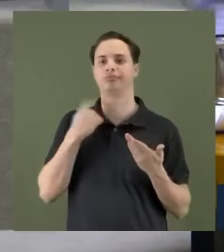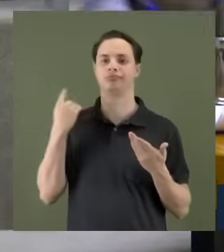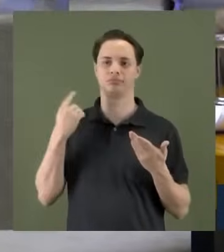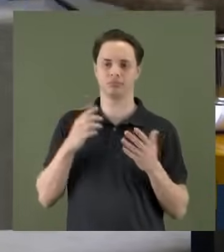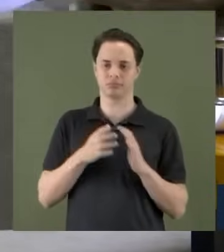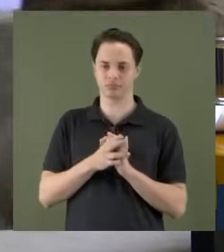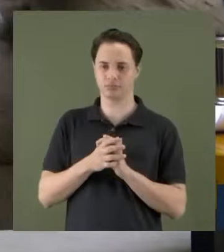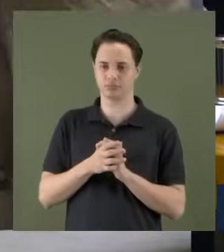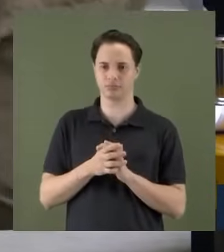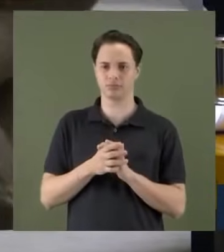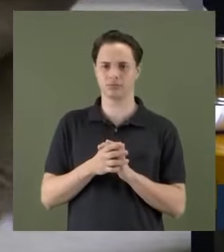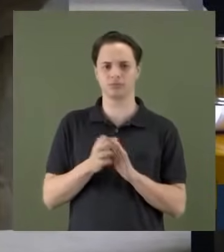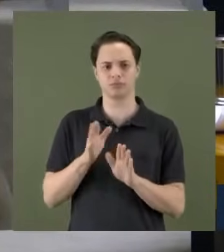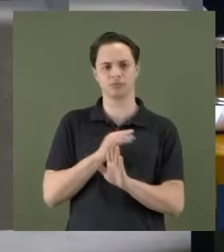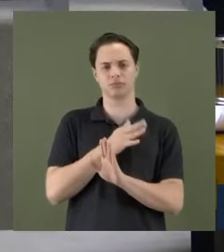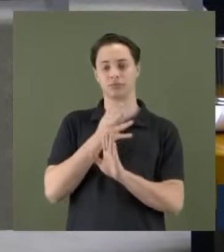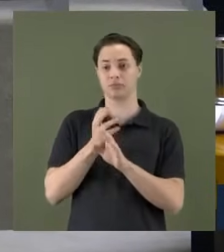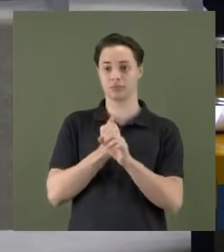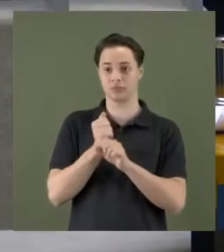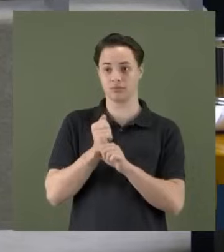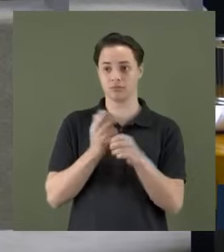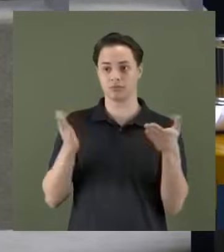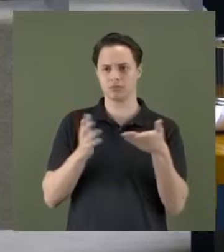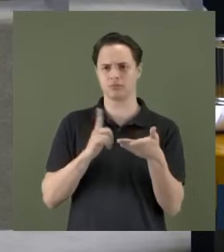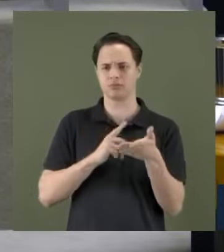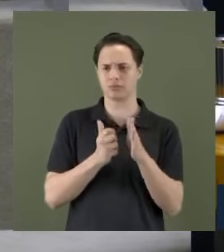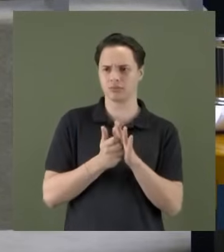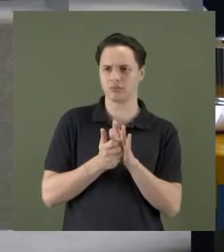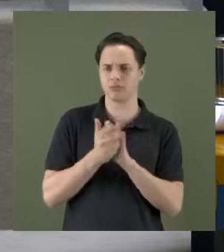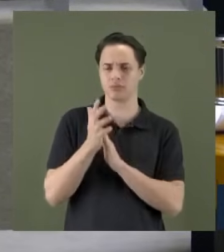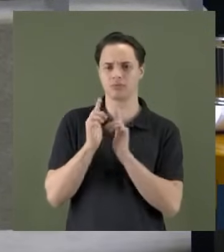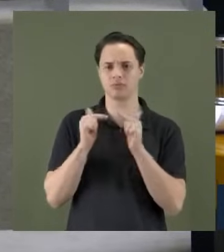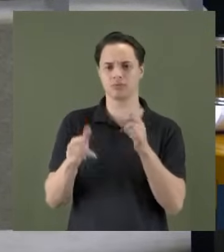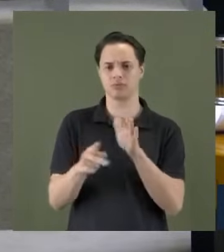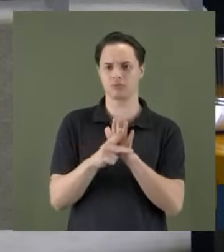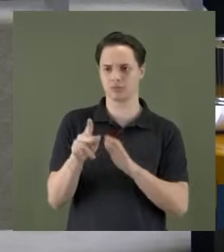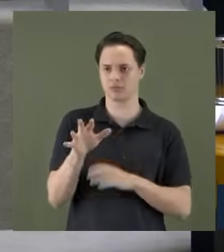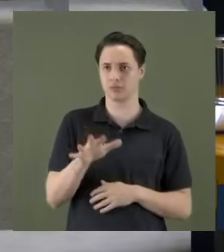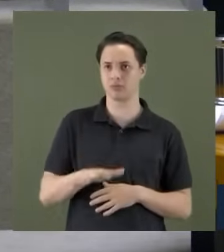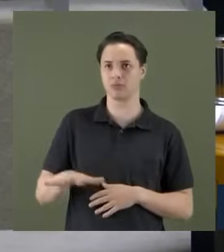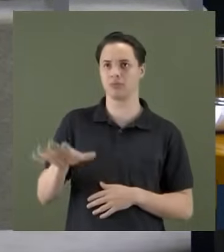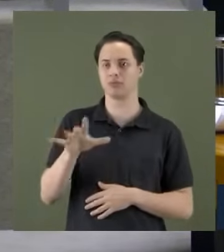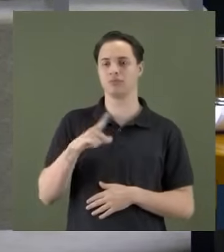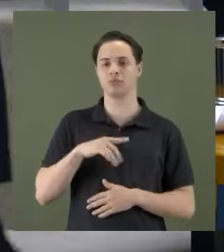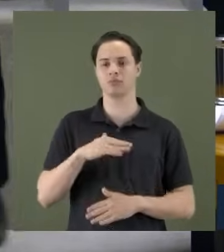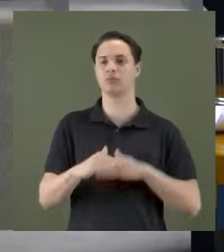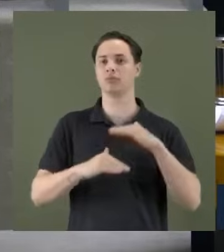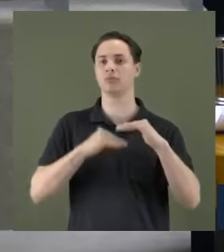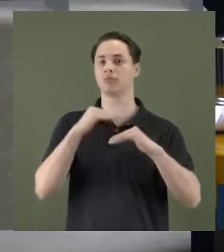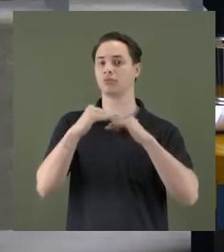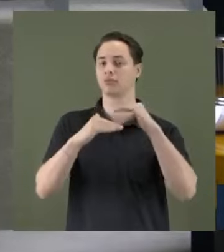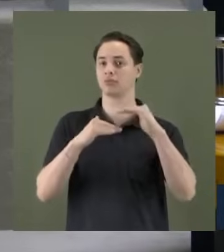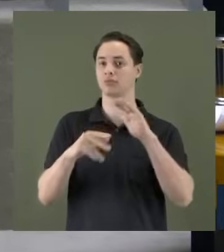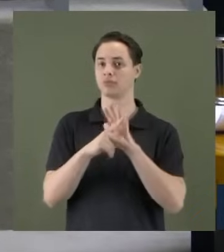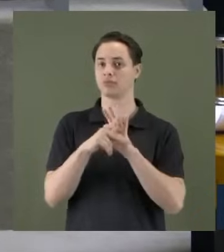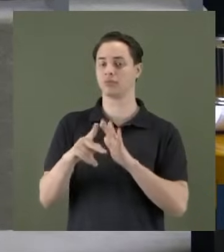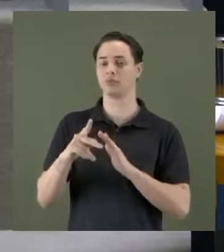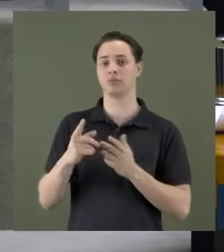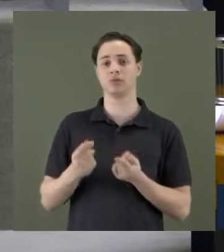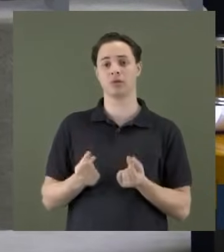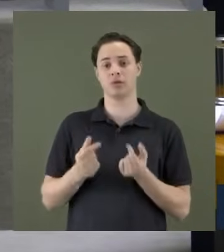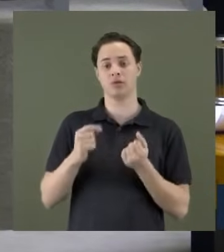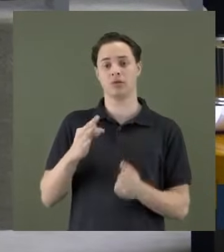Nós tivemos ao longo desse ano uma série de medidas do ponto de vista de crescimento da carga